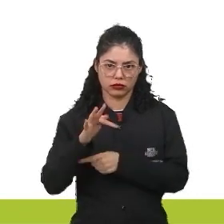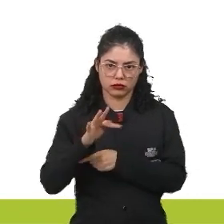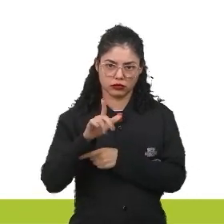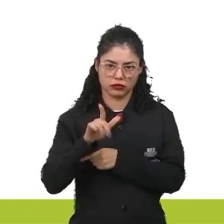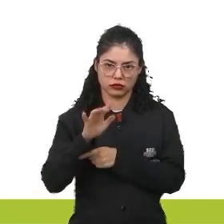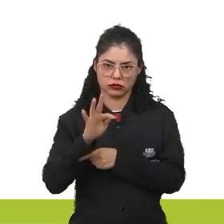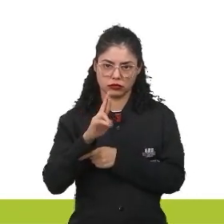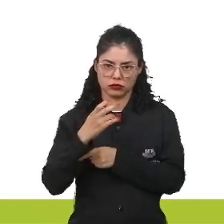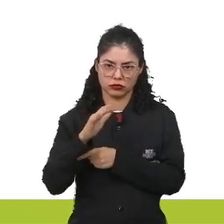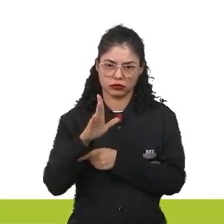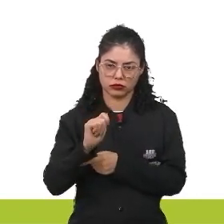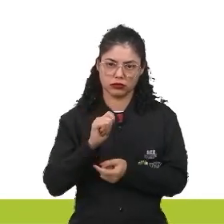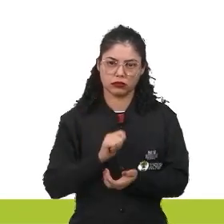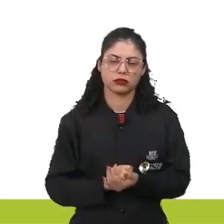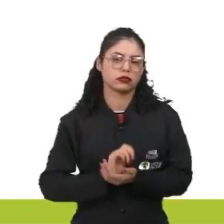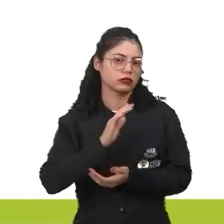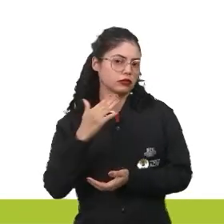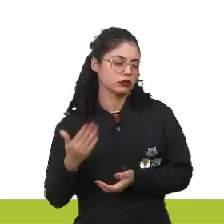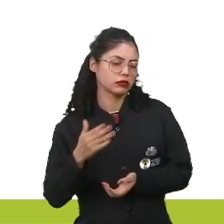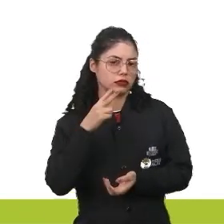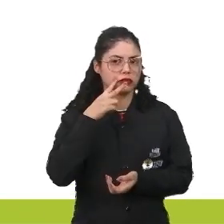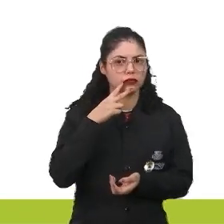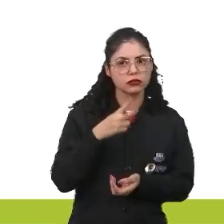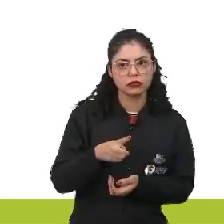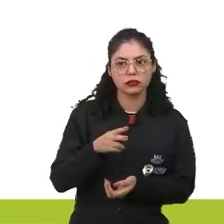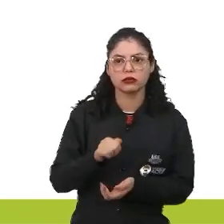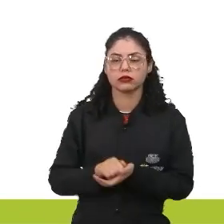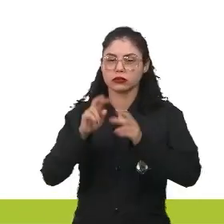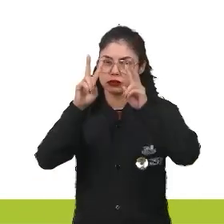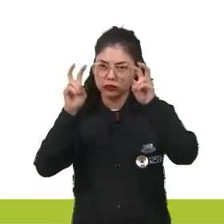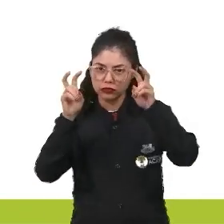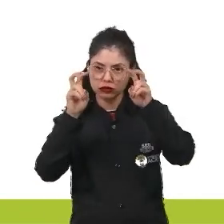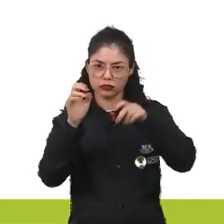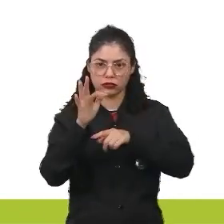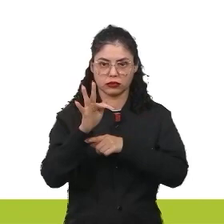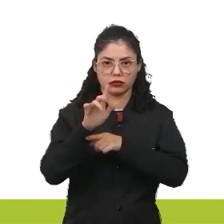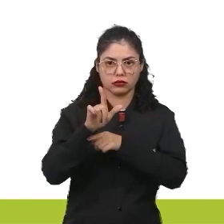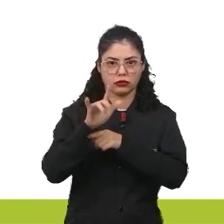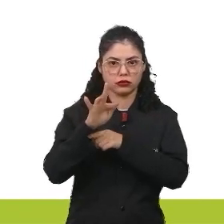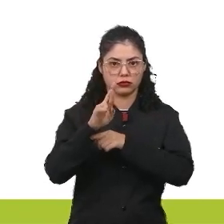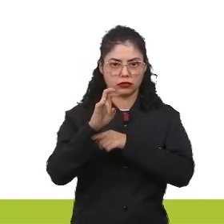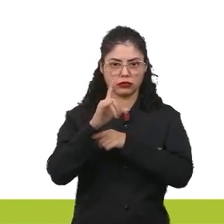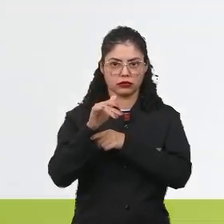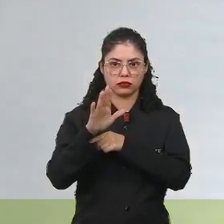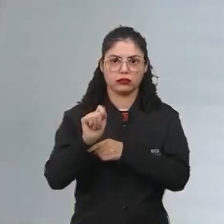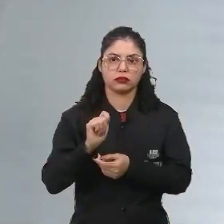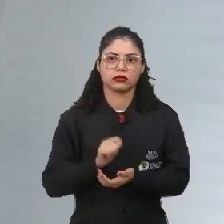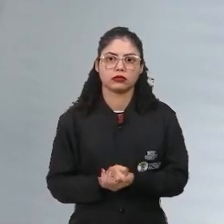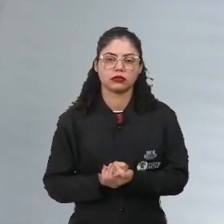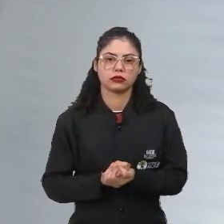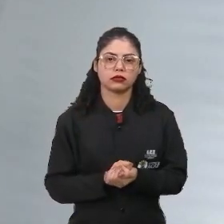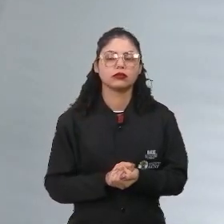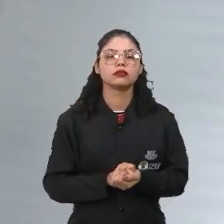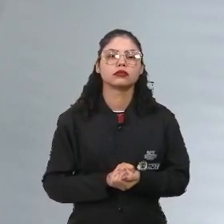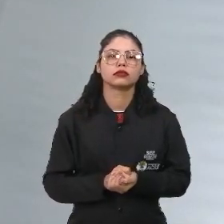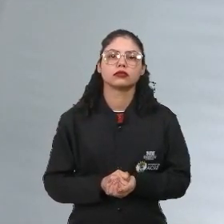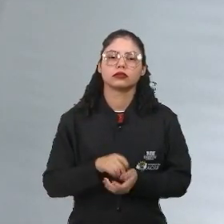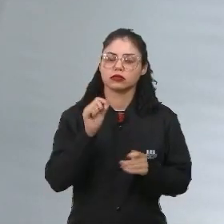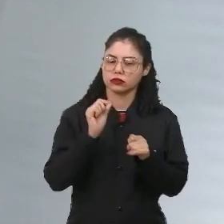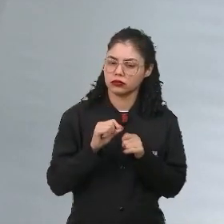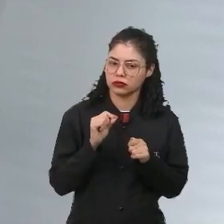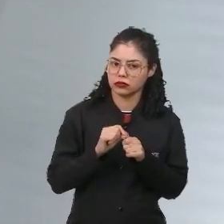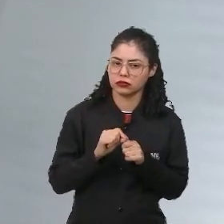Flotação. Quando você escutar esse termo flotação, você vai fazer